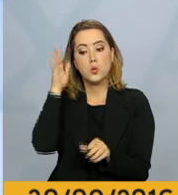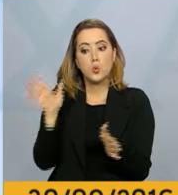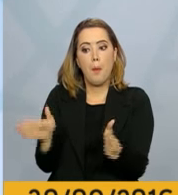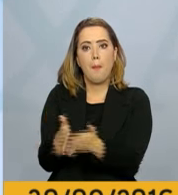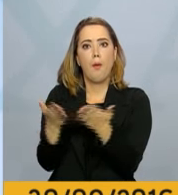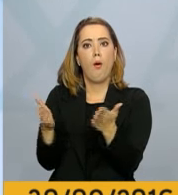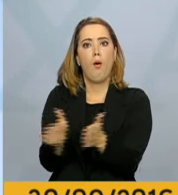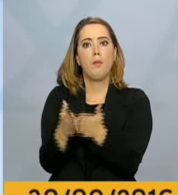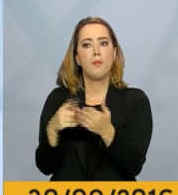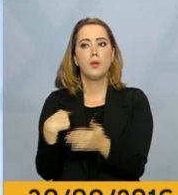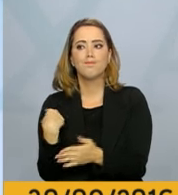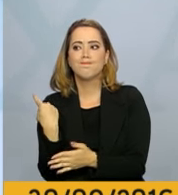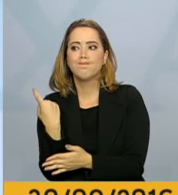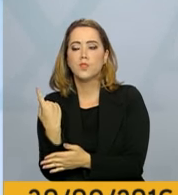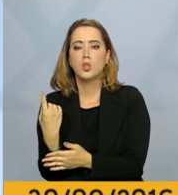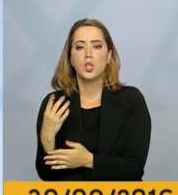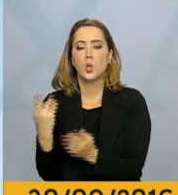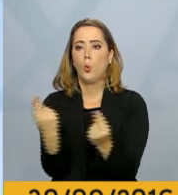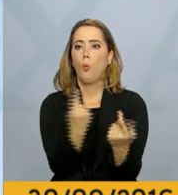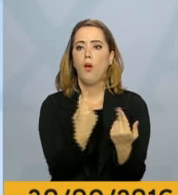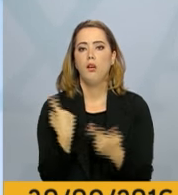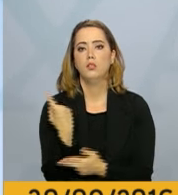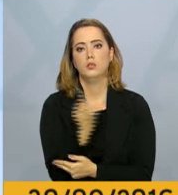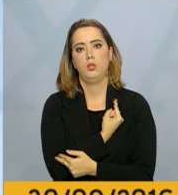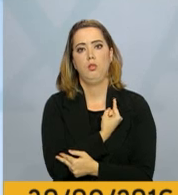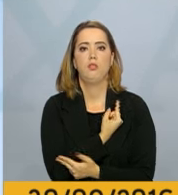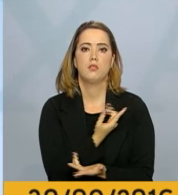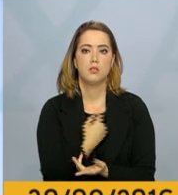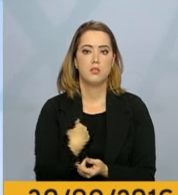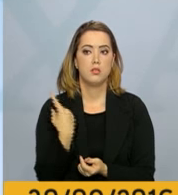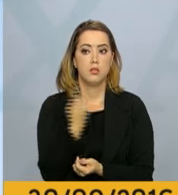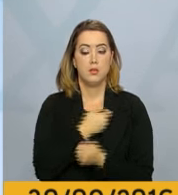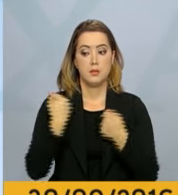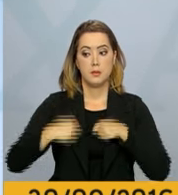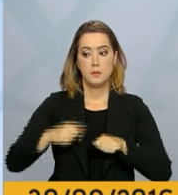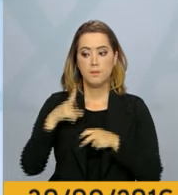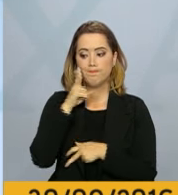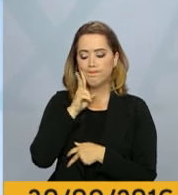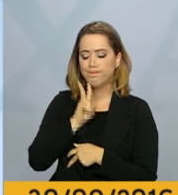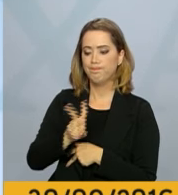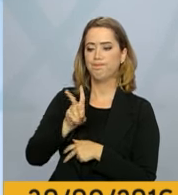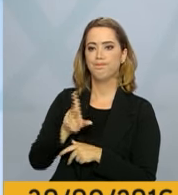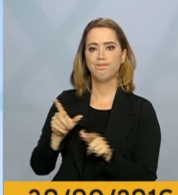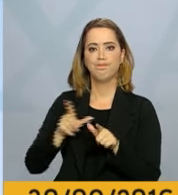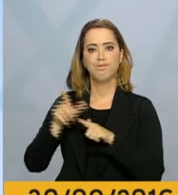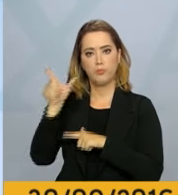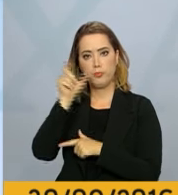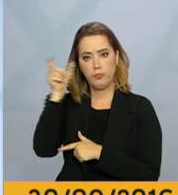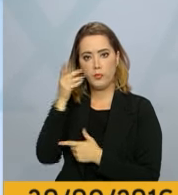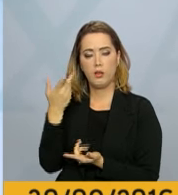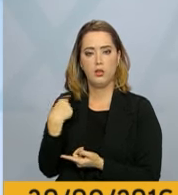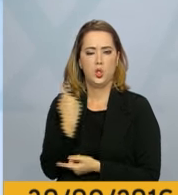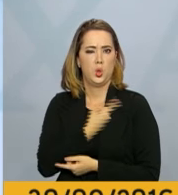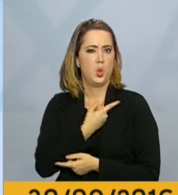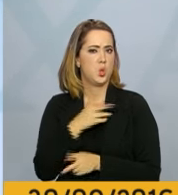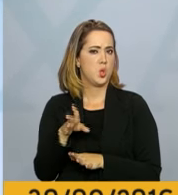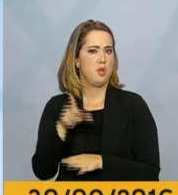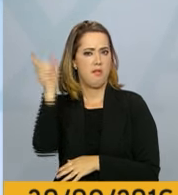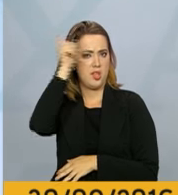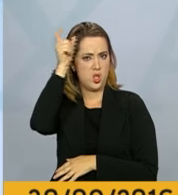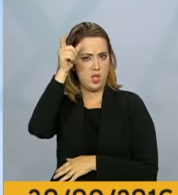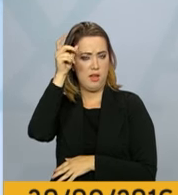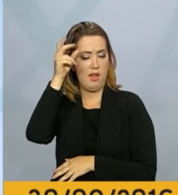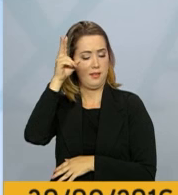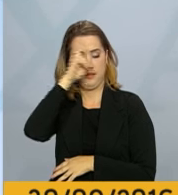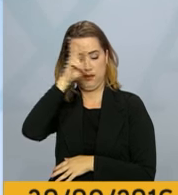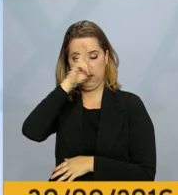nós todos, e aos quais nós devemos voltar os nossos olhos. E também não temos essa história,